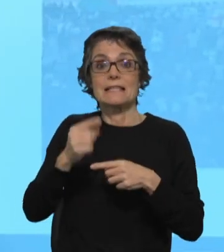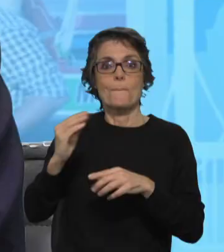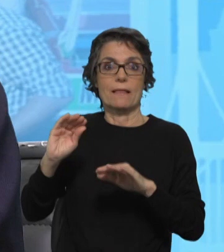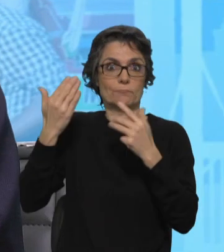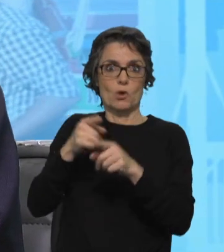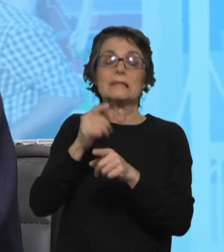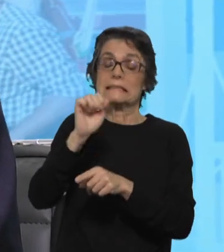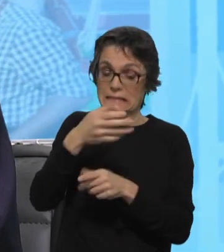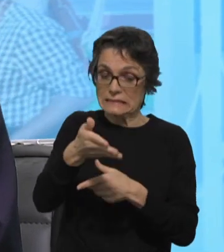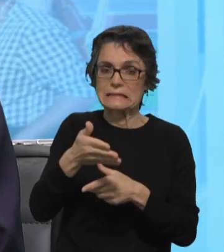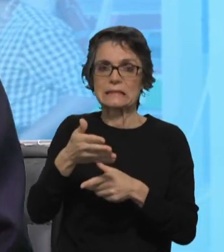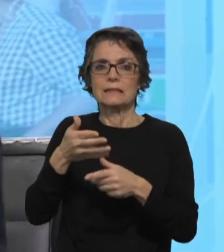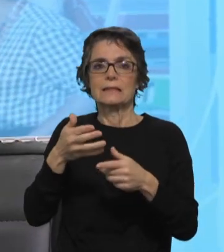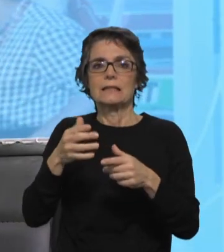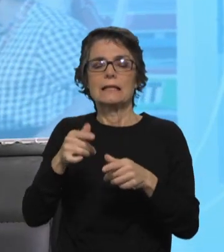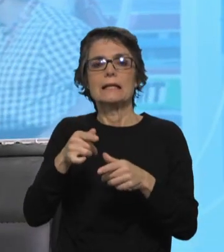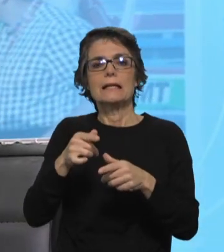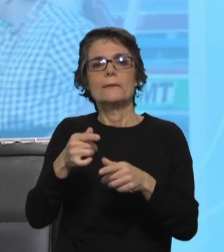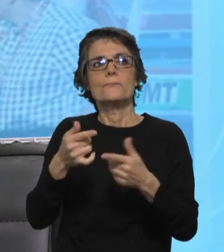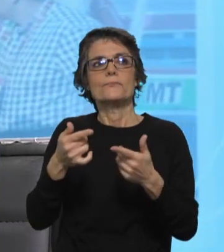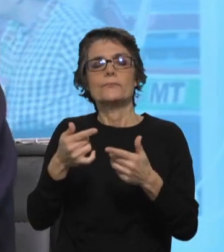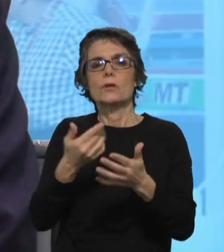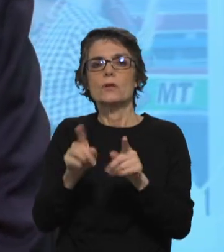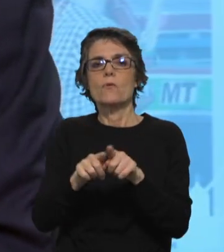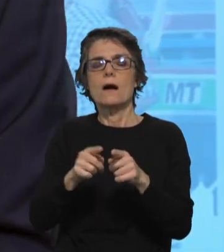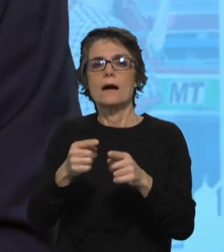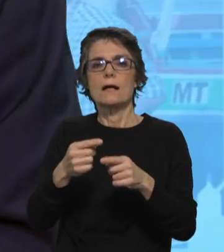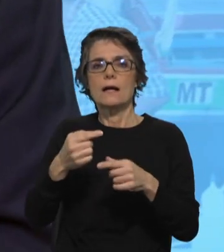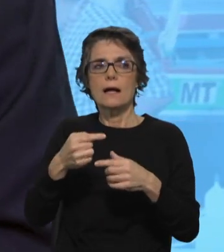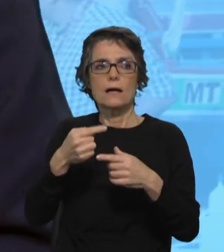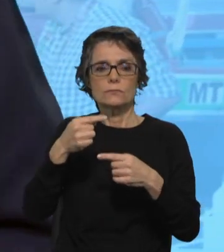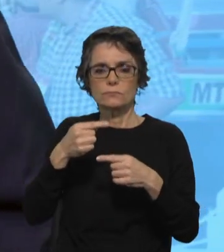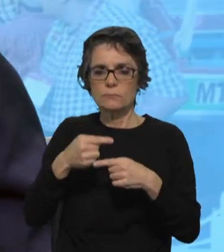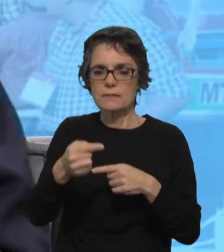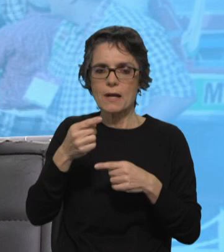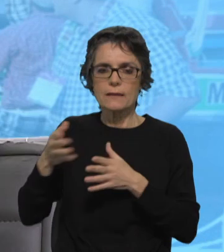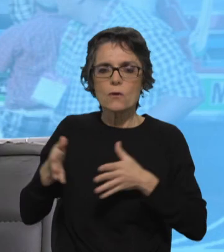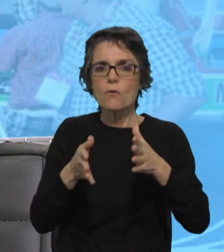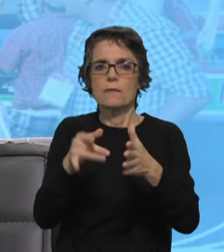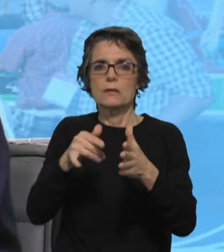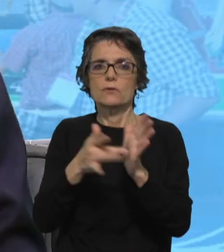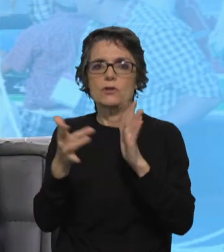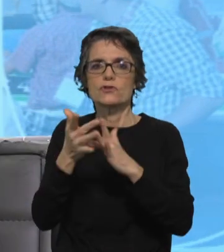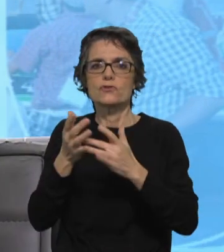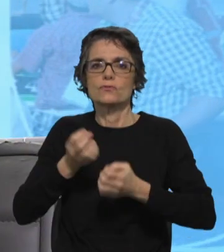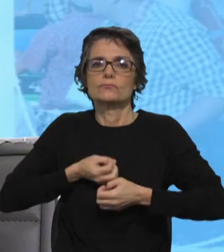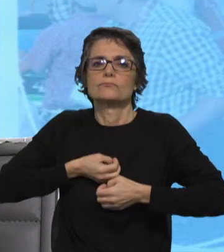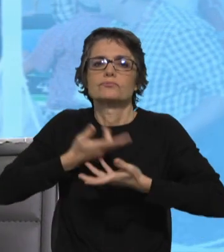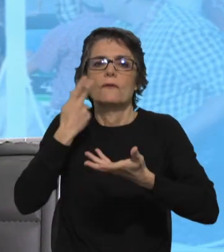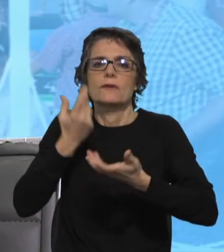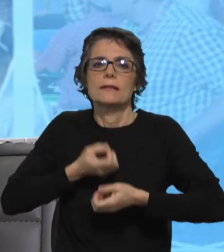caminho até à entrega radical de Jesus e, de alguma maneira, todo o eterno que se abre a partir